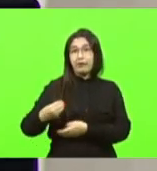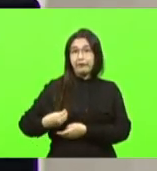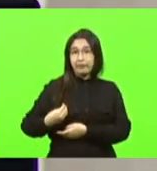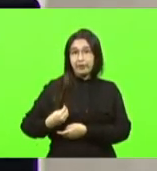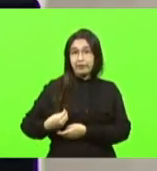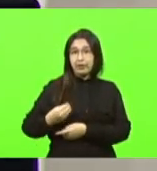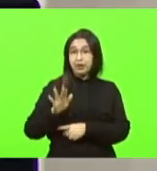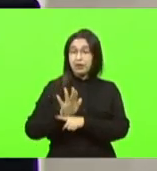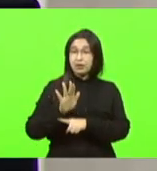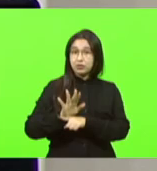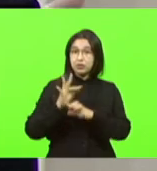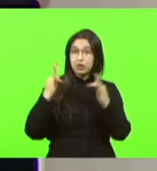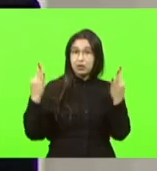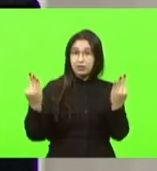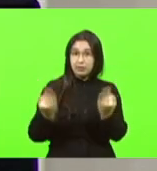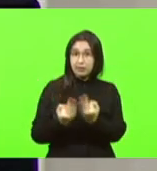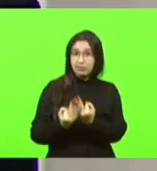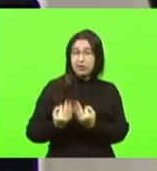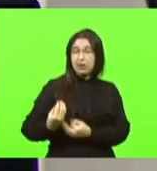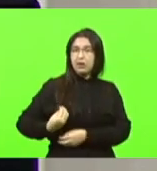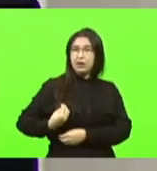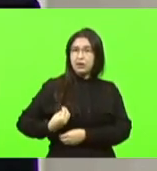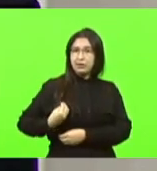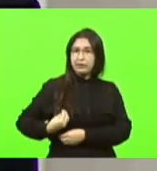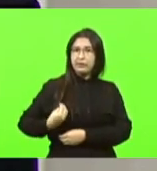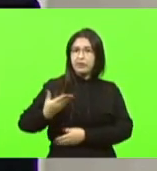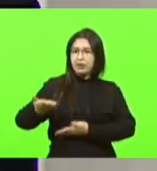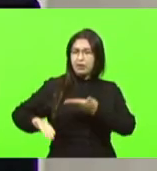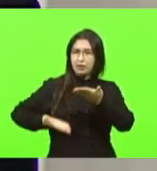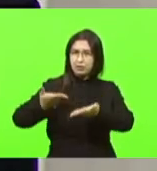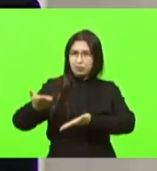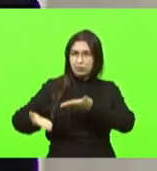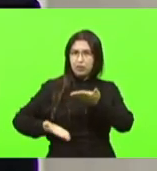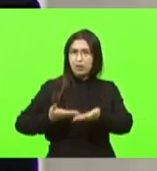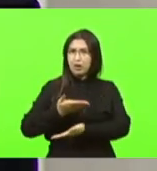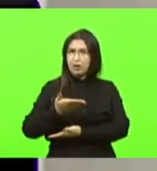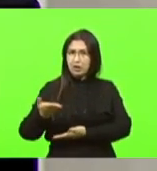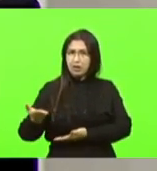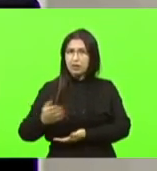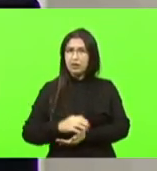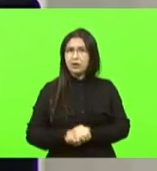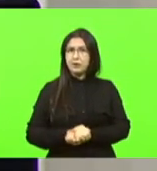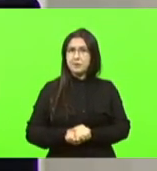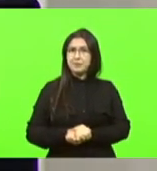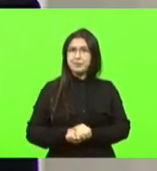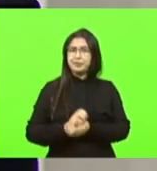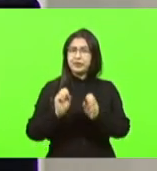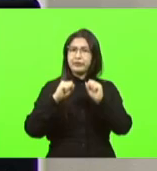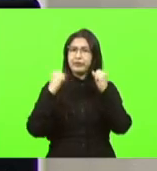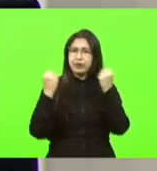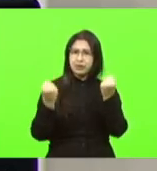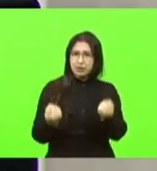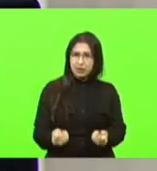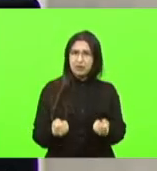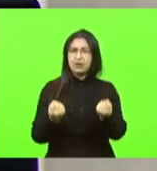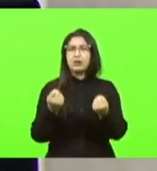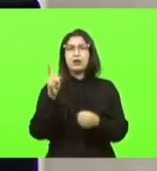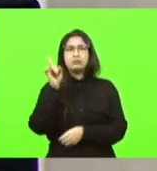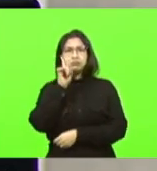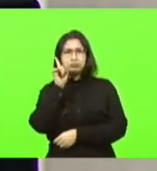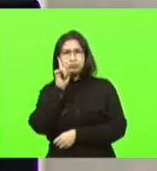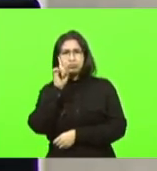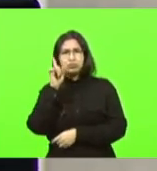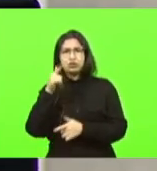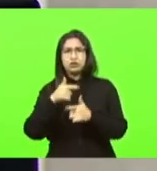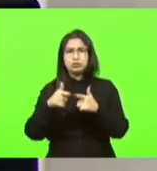sua família para viver com a sua família e para fazer os enfrentamentos necessários do dia a